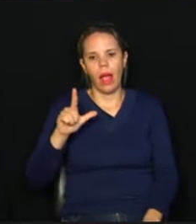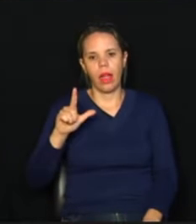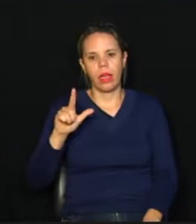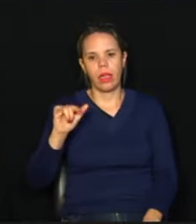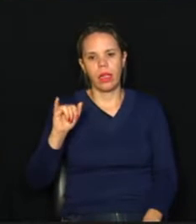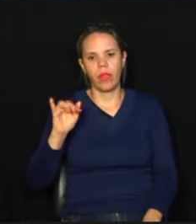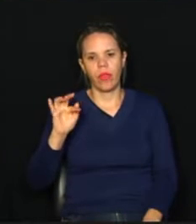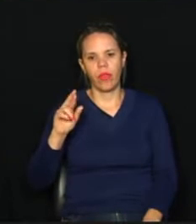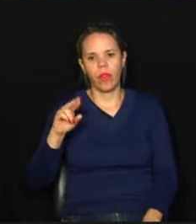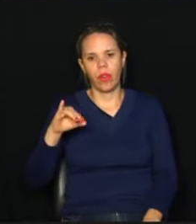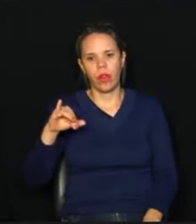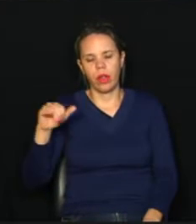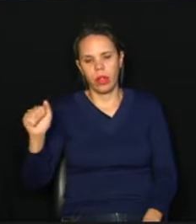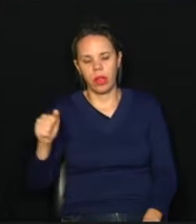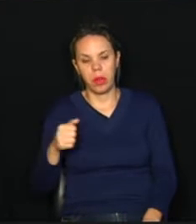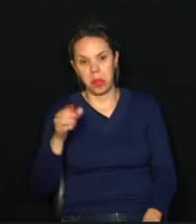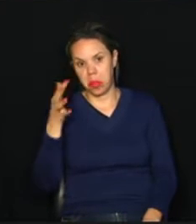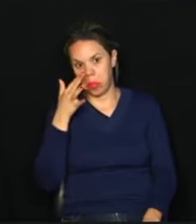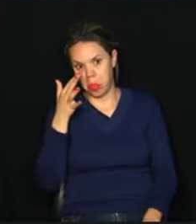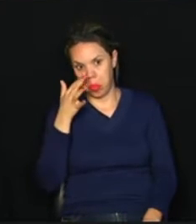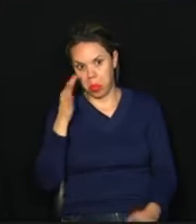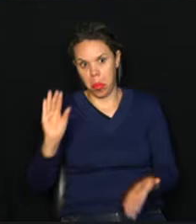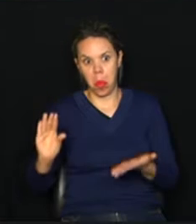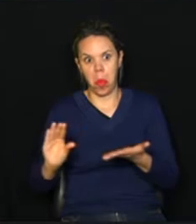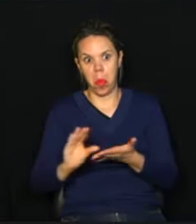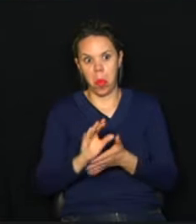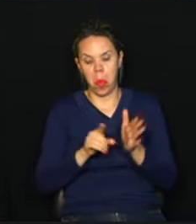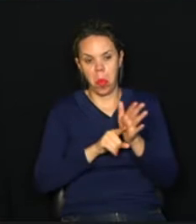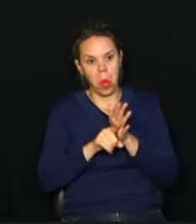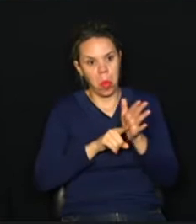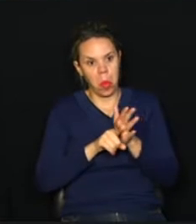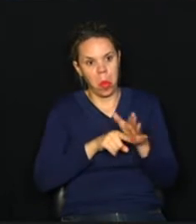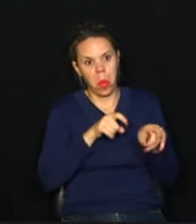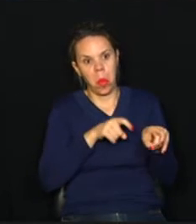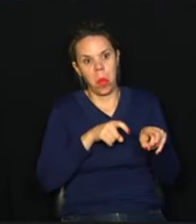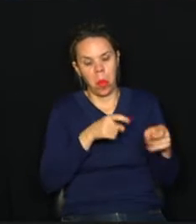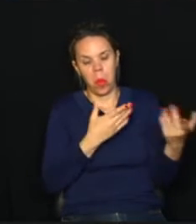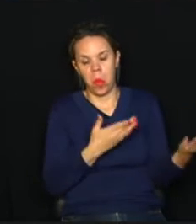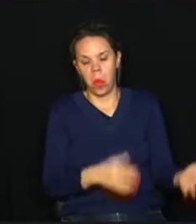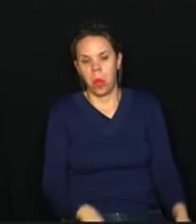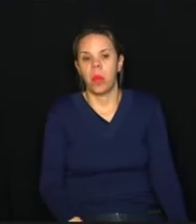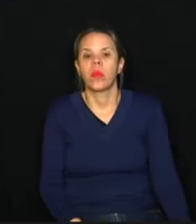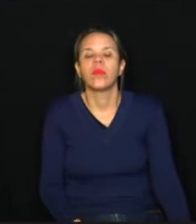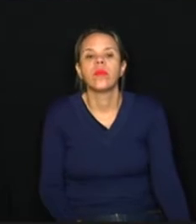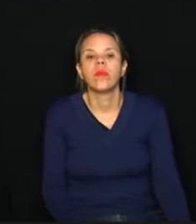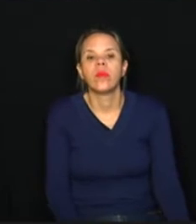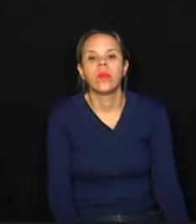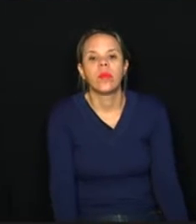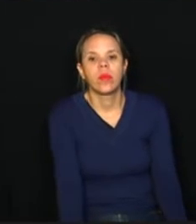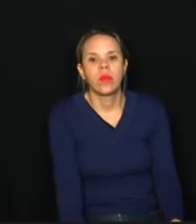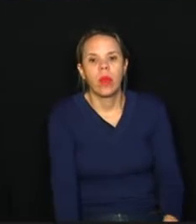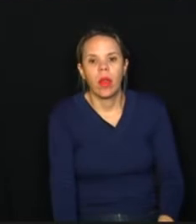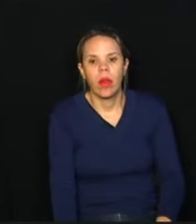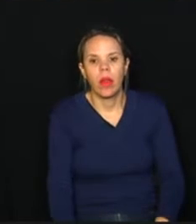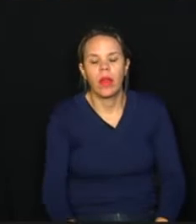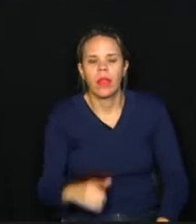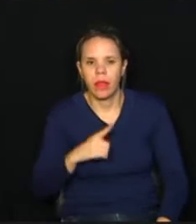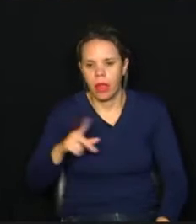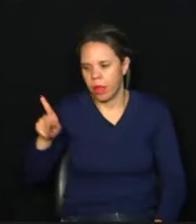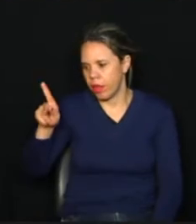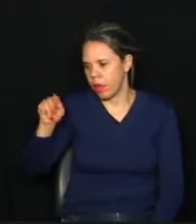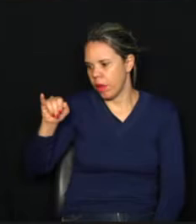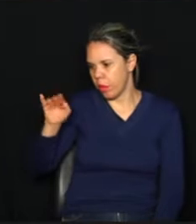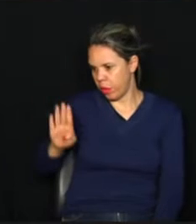impressionante o investimento em pesquisa agrícola. E a Califórnia tem um PIB maior do que